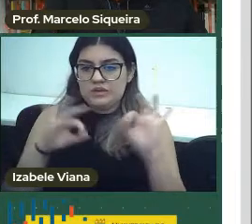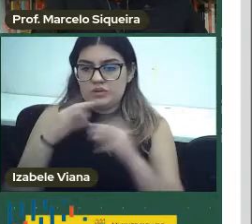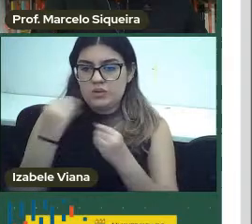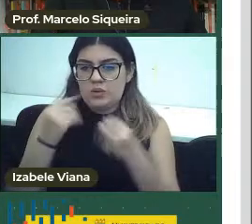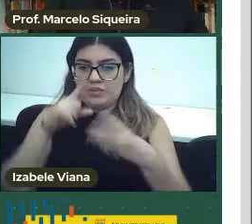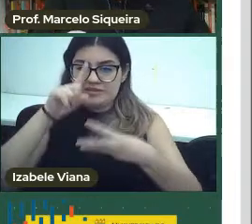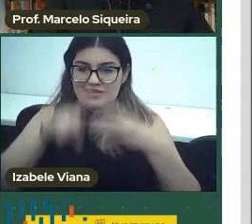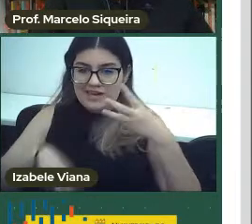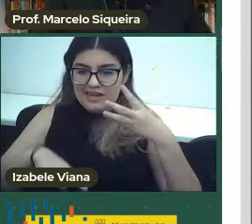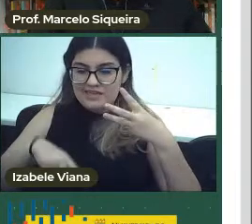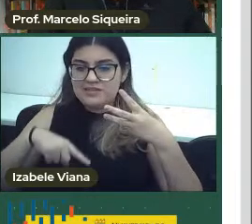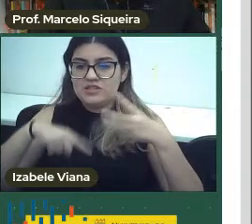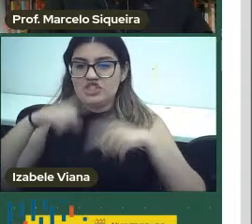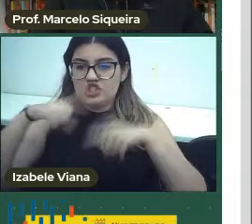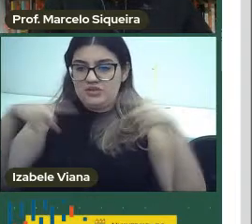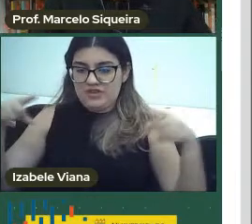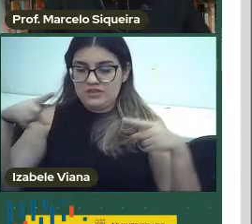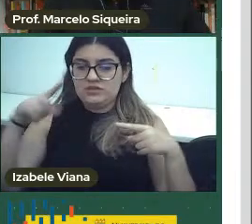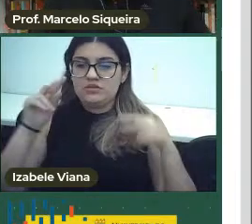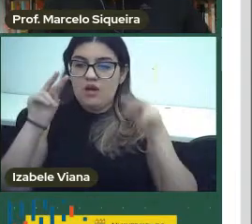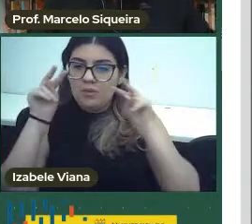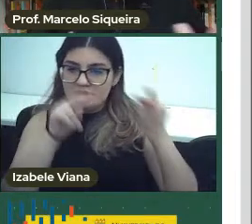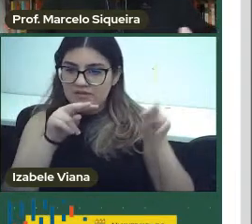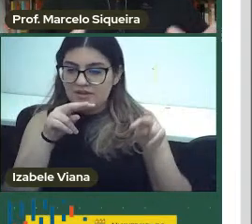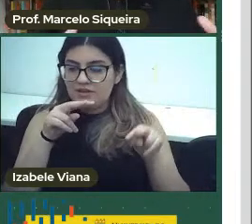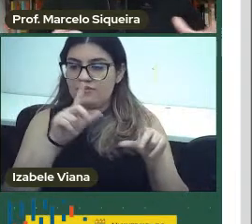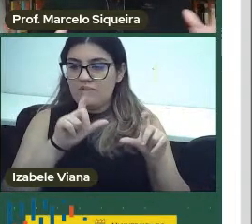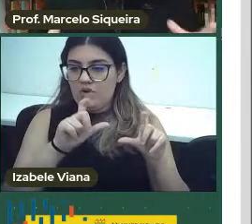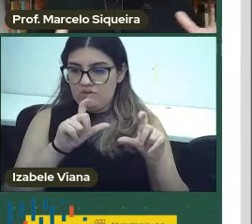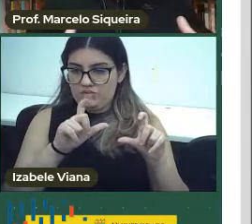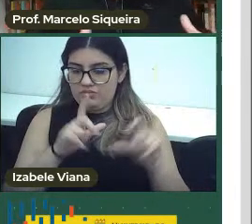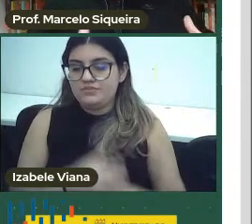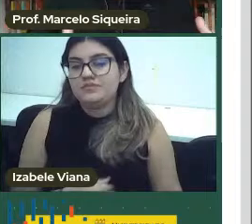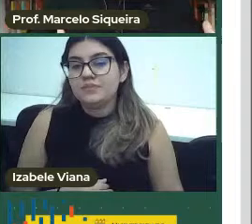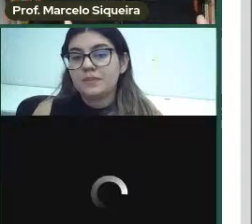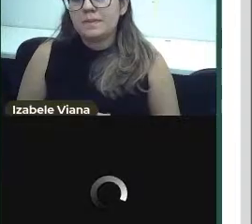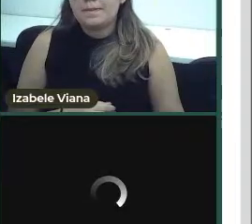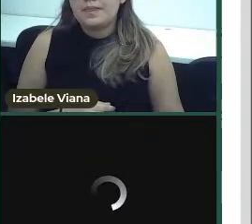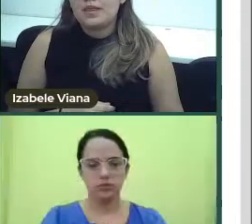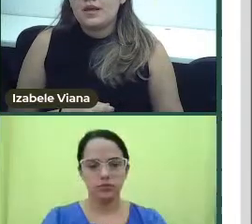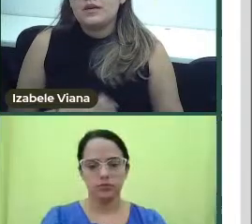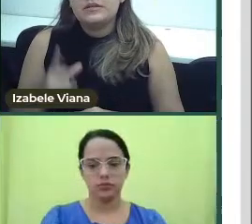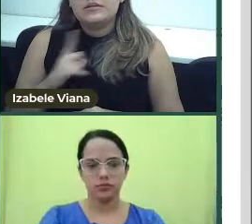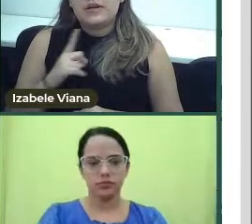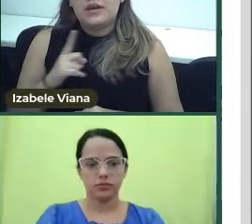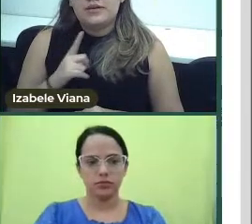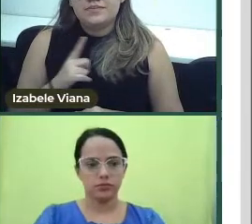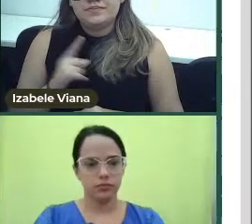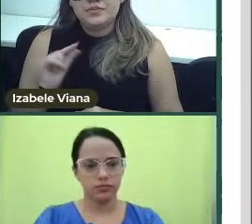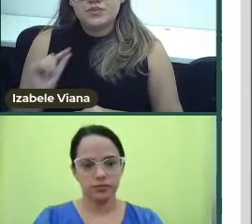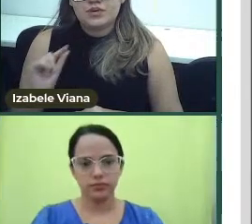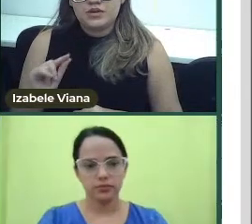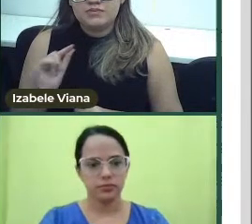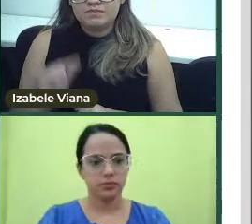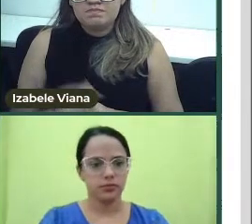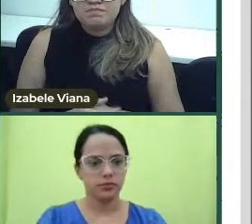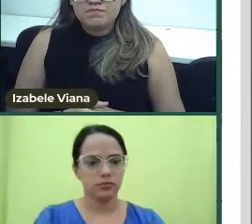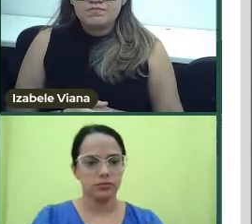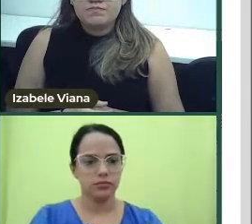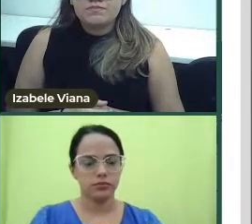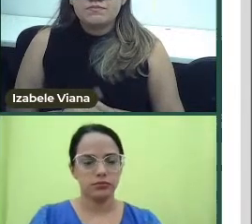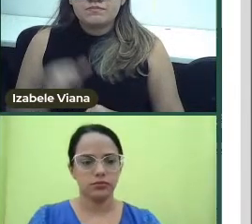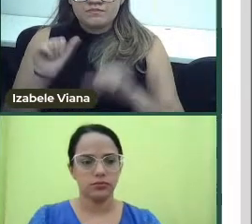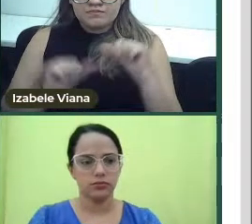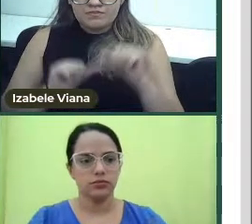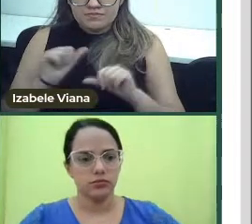fotografia. E aí eu uso fotografia aqui como exemplo, que é o mais presente, né? Mas a gente pode utilizar isso também